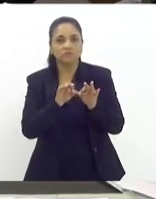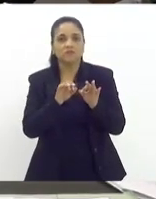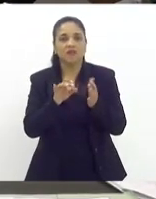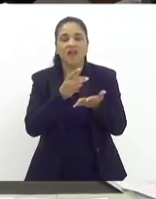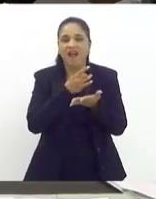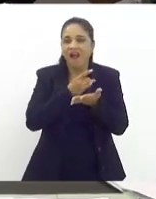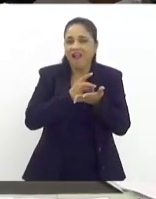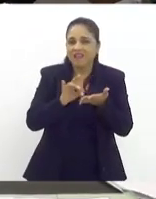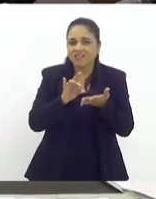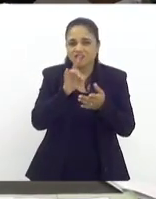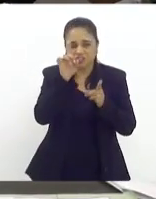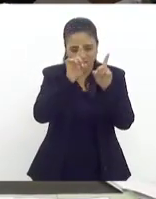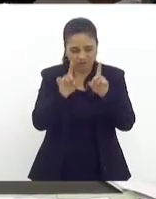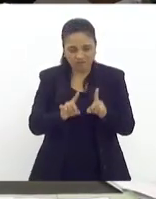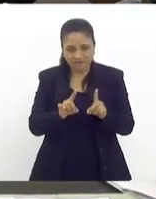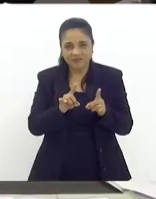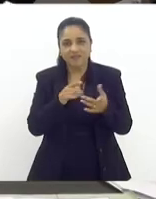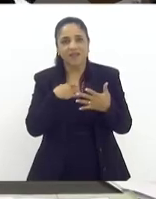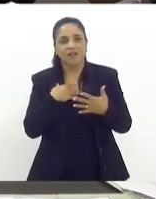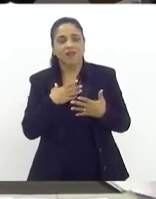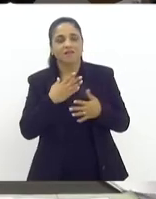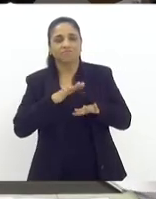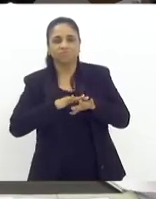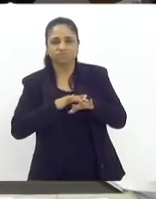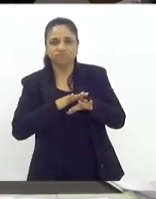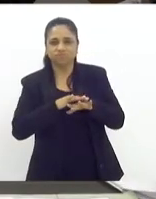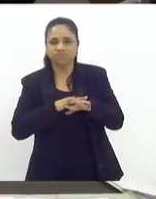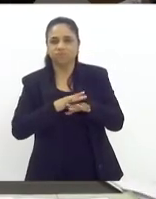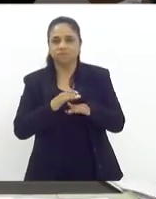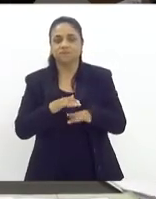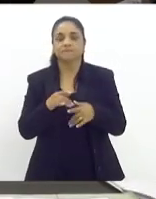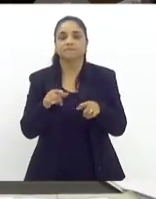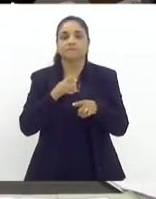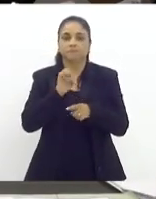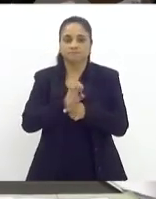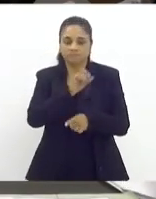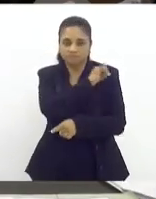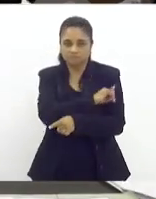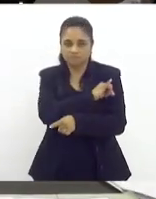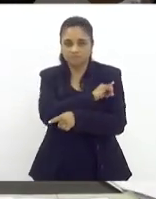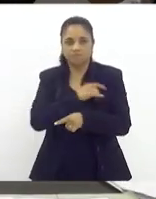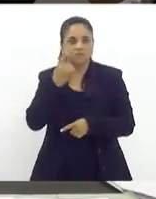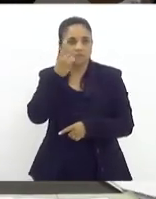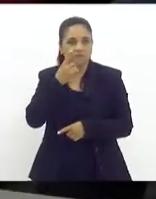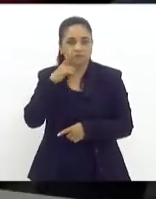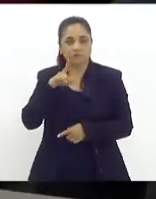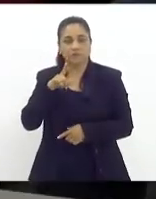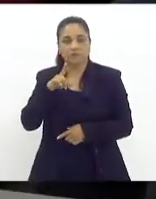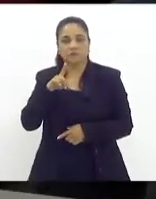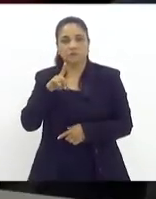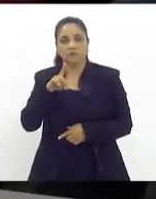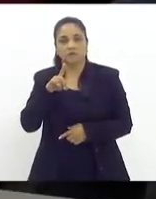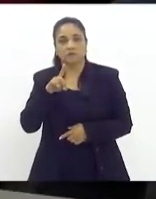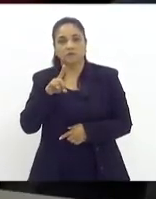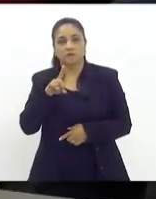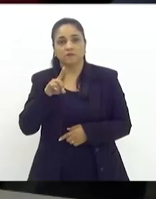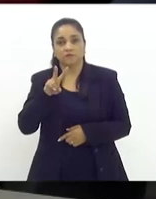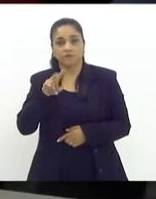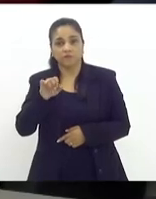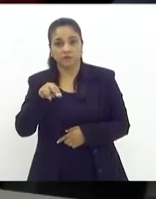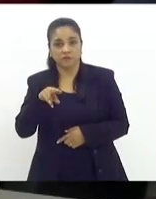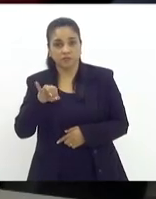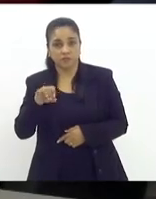alergia respiratória crônica no estado do Rio de Janeiro. Para aparecer, deputado Vinícius Cozzolino. Senhor